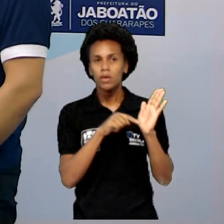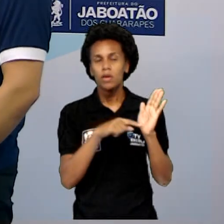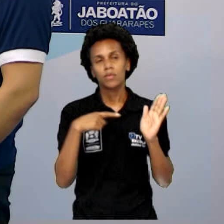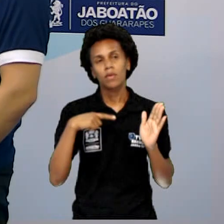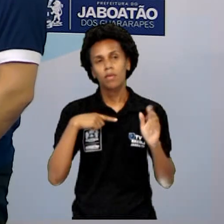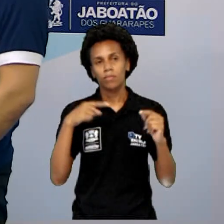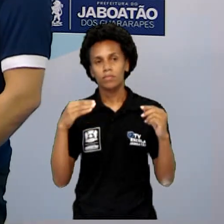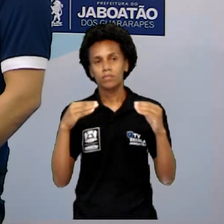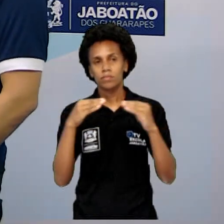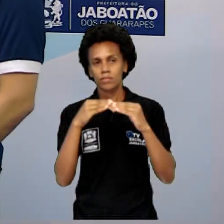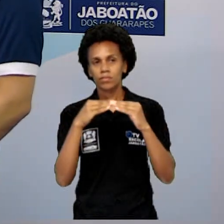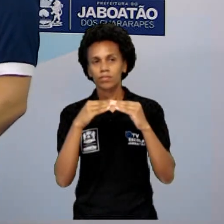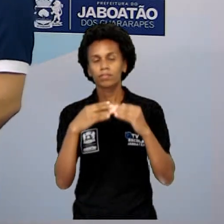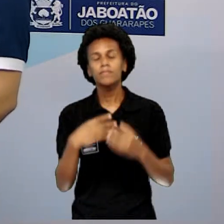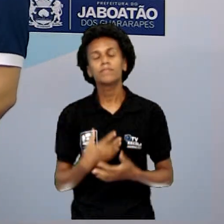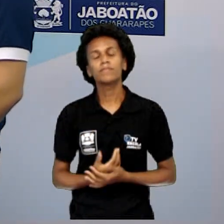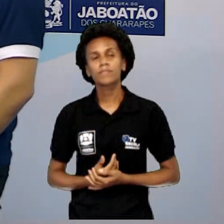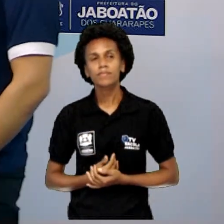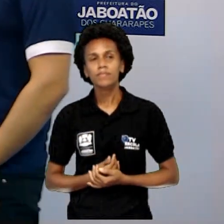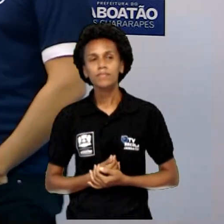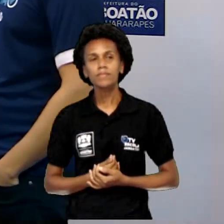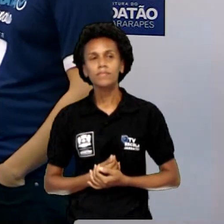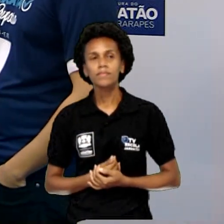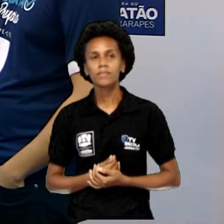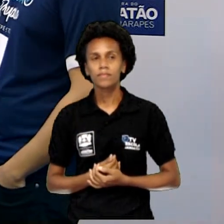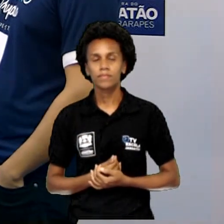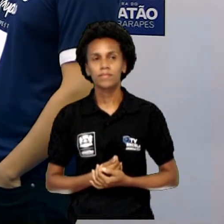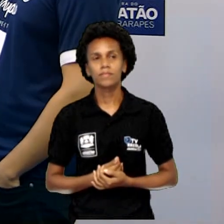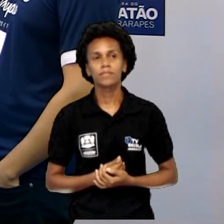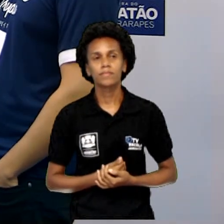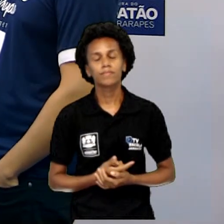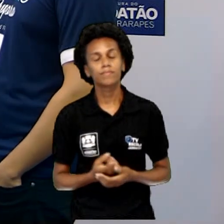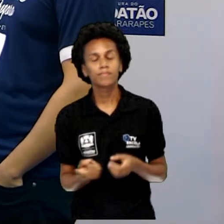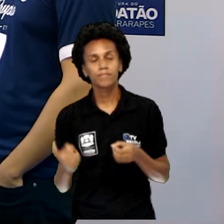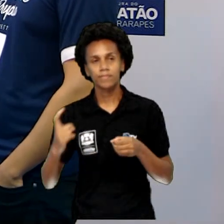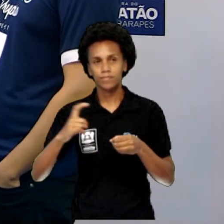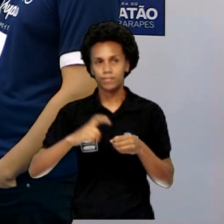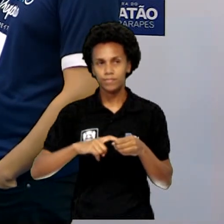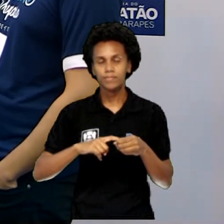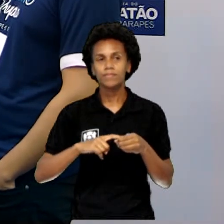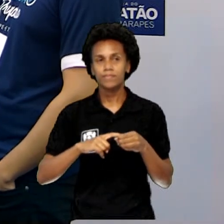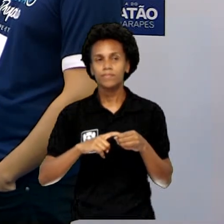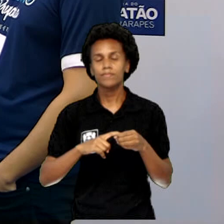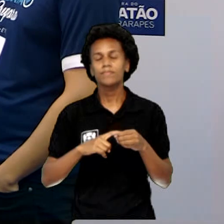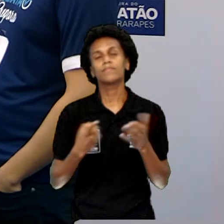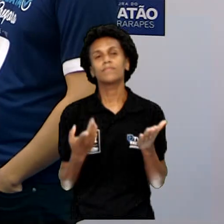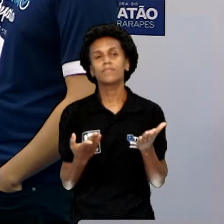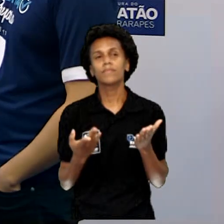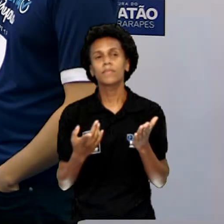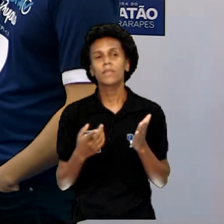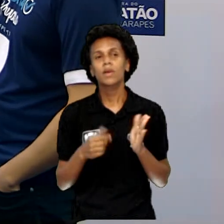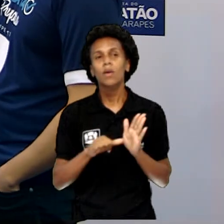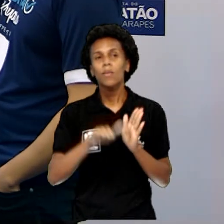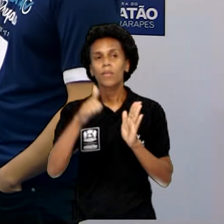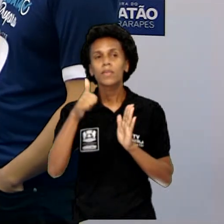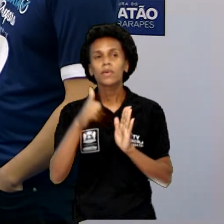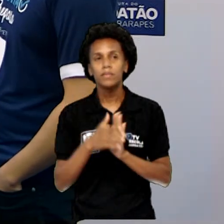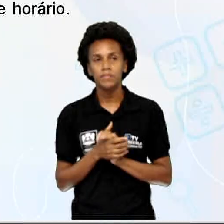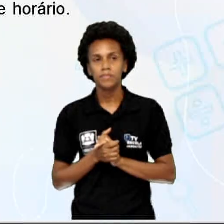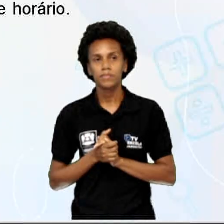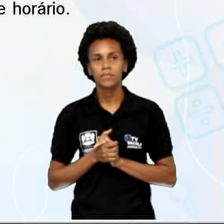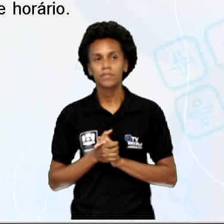agora por etapas, vou voltar para o item 1, porque eu acabei passando, né, e não fiz a avaliação da relação da conjunção. Então, voltando para o item